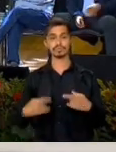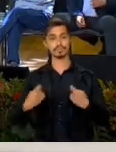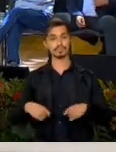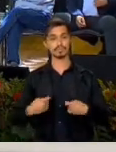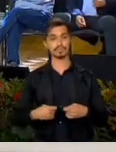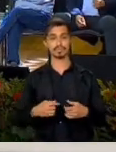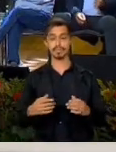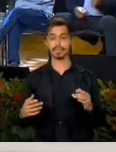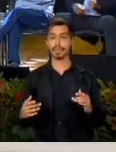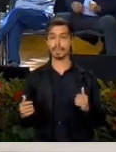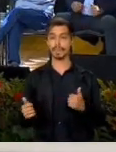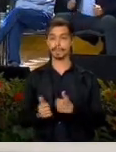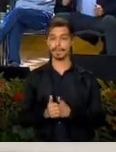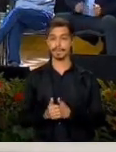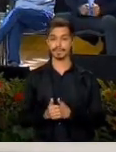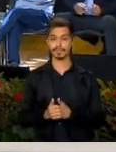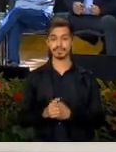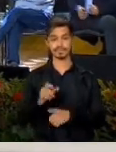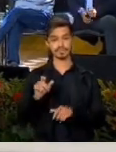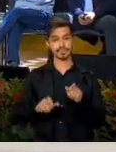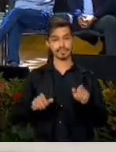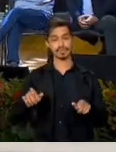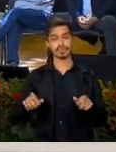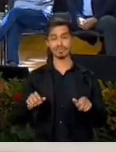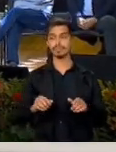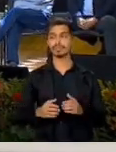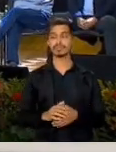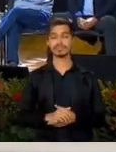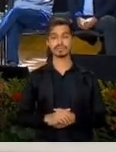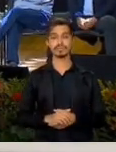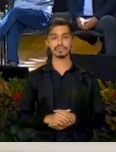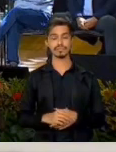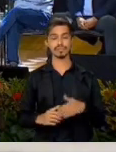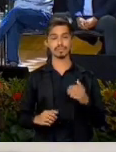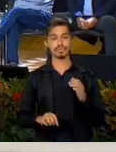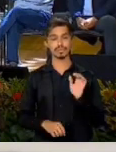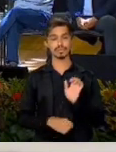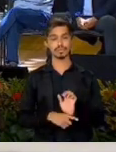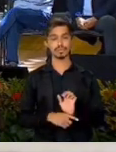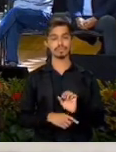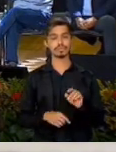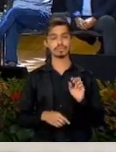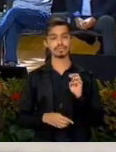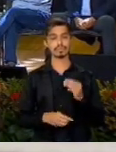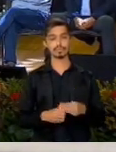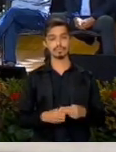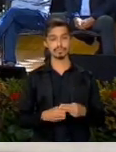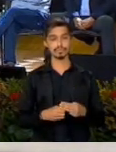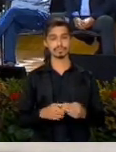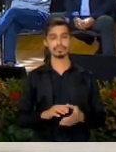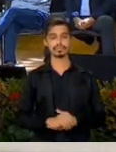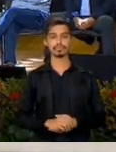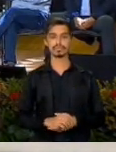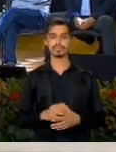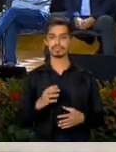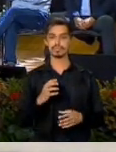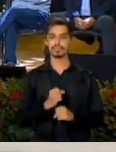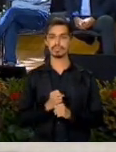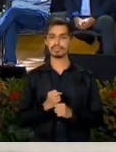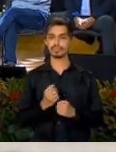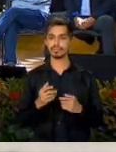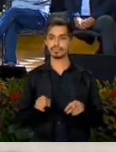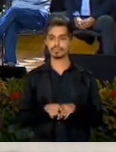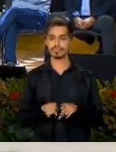estar próximo dos entes subnacionais, dos estados e dos municípios. E pesando mais a